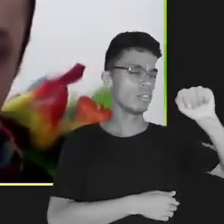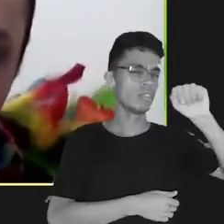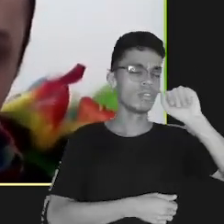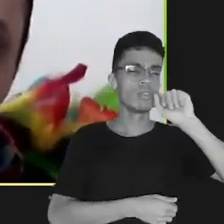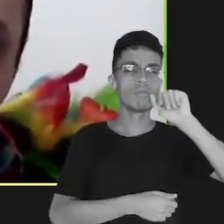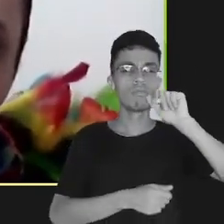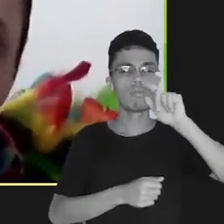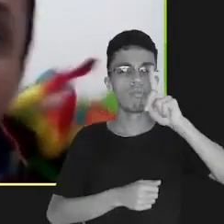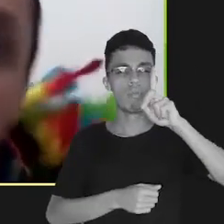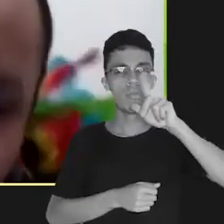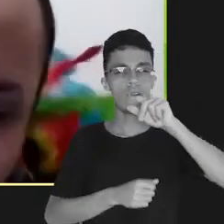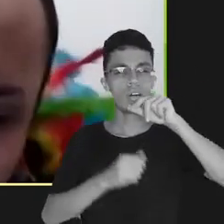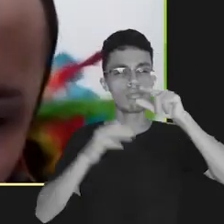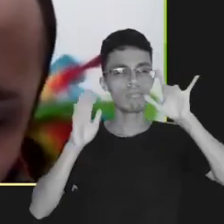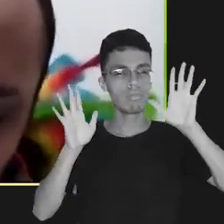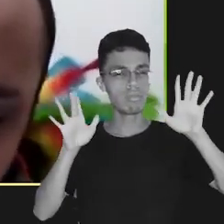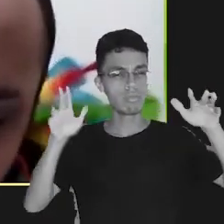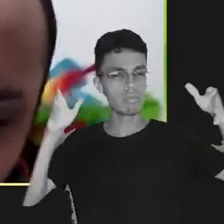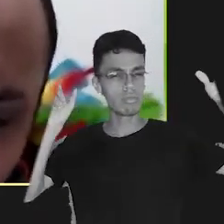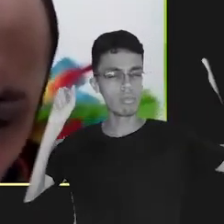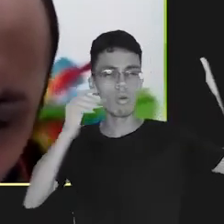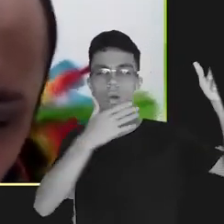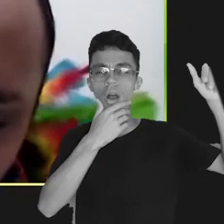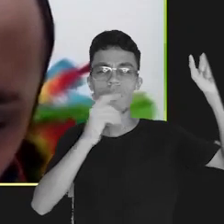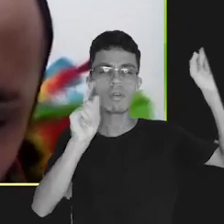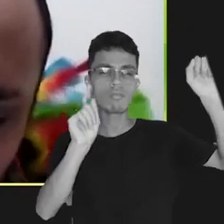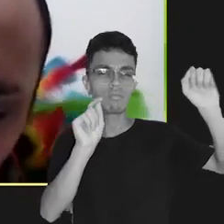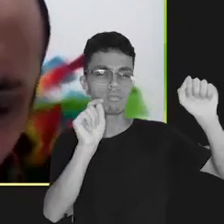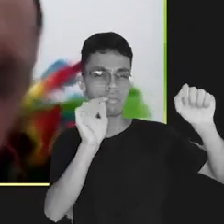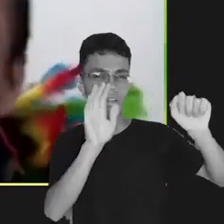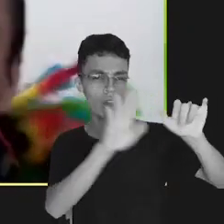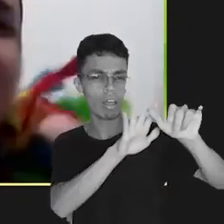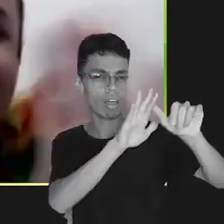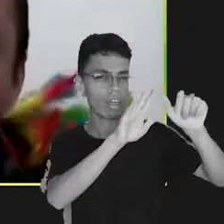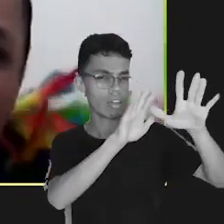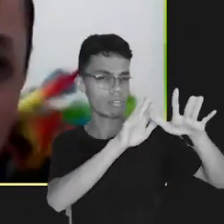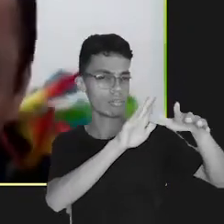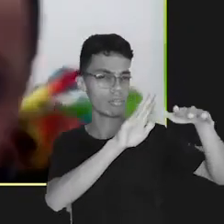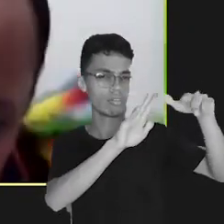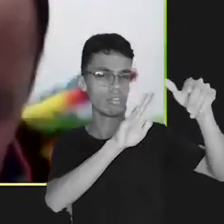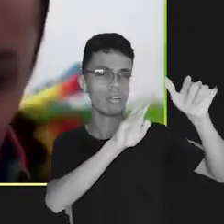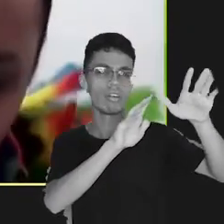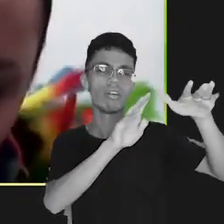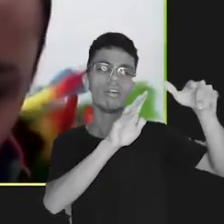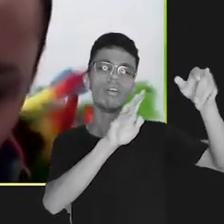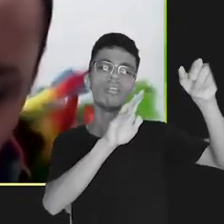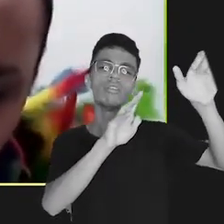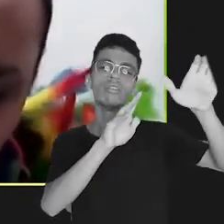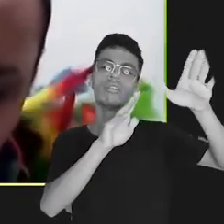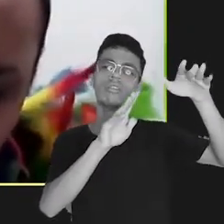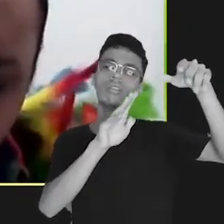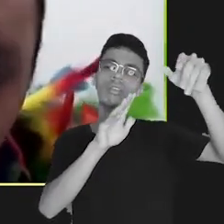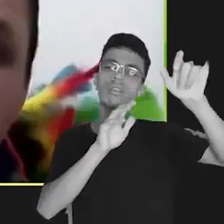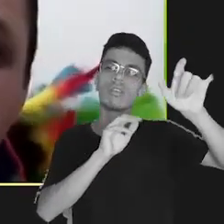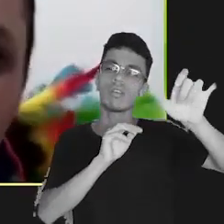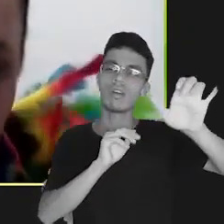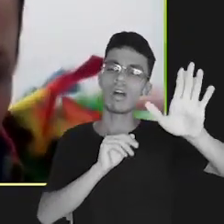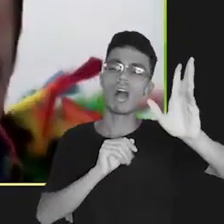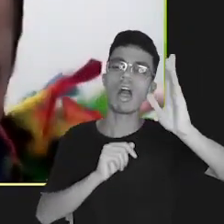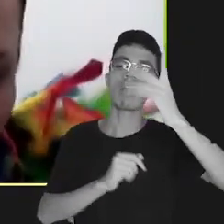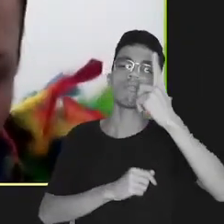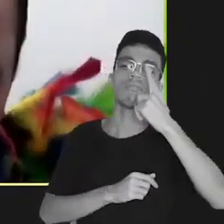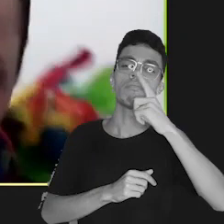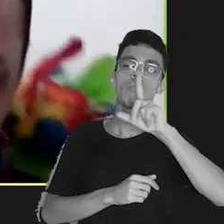de asas, um espreguiçar-se de pássaro, como se voltasse de um sono simplesmente. E o